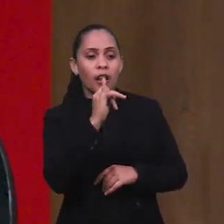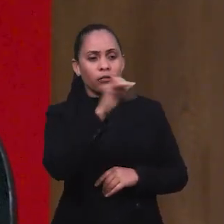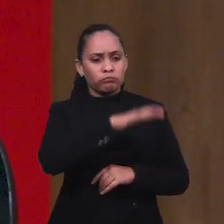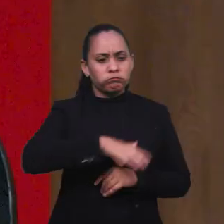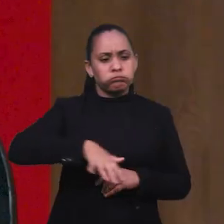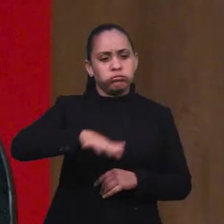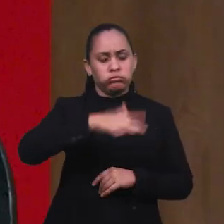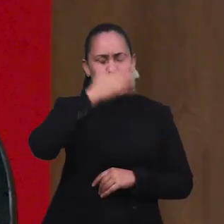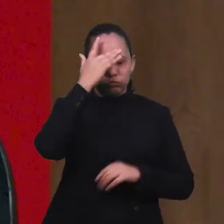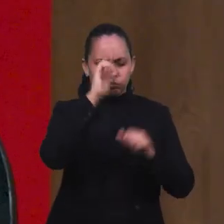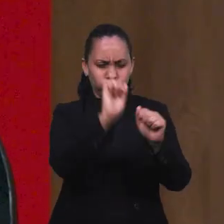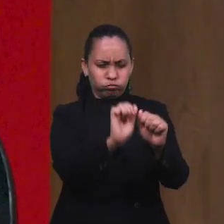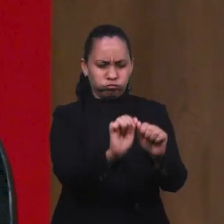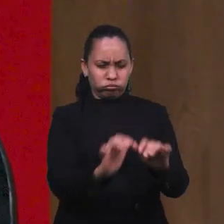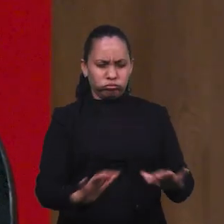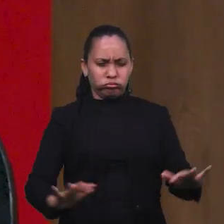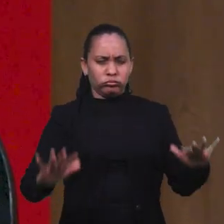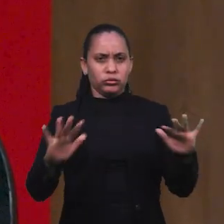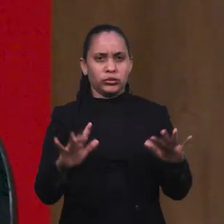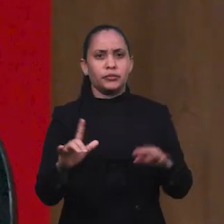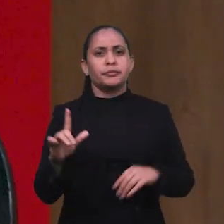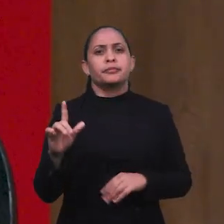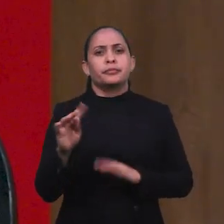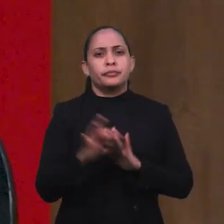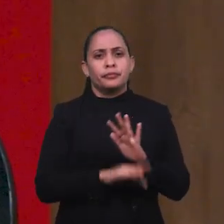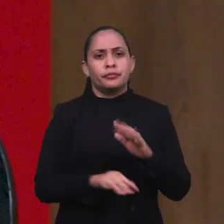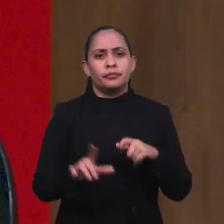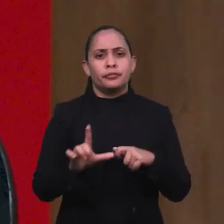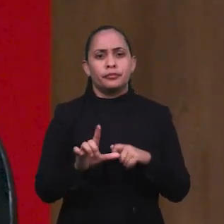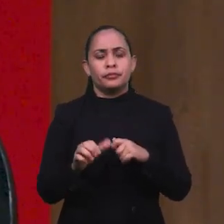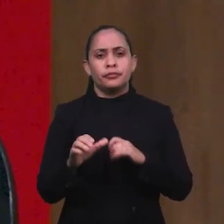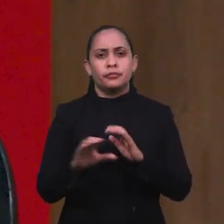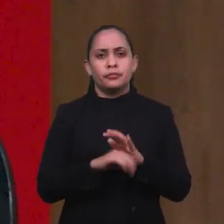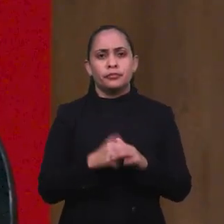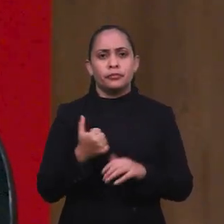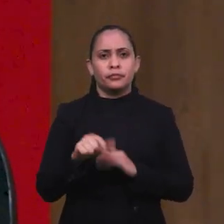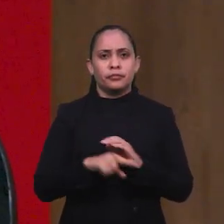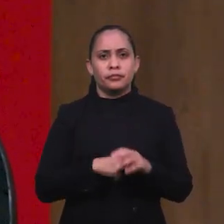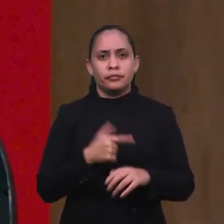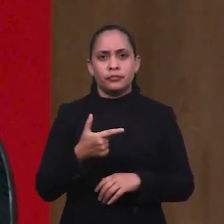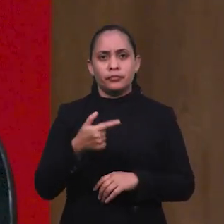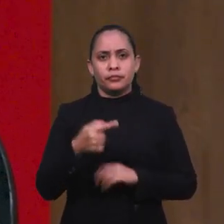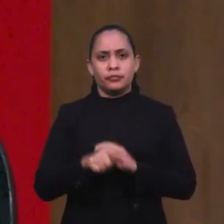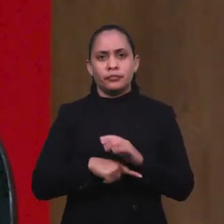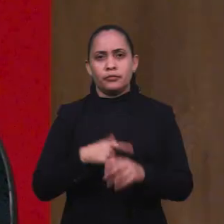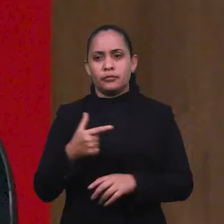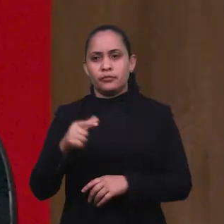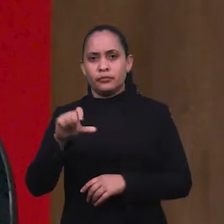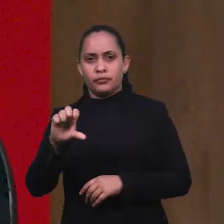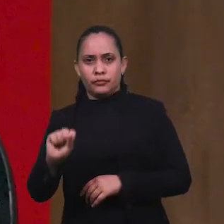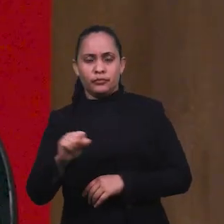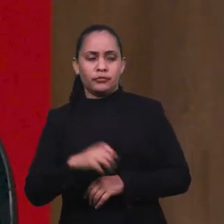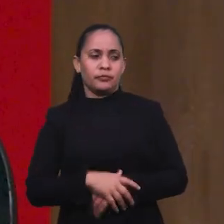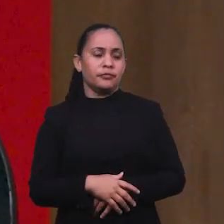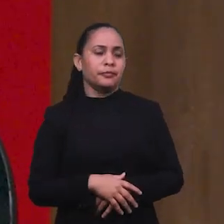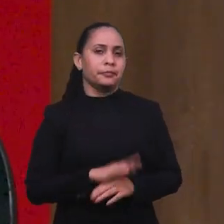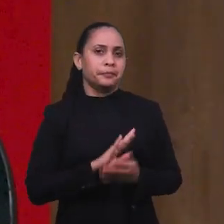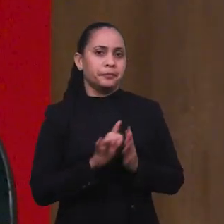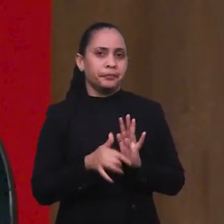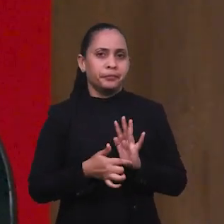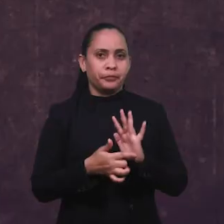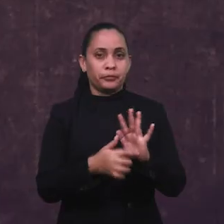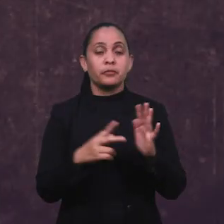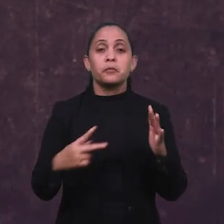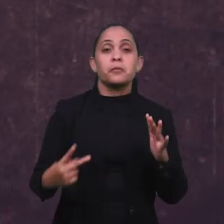falando às multidões, o texto está em Lucas 11, 27 e 28, a palavra